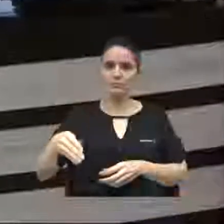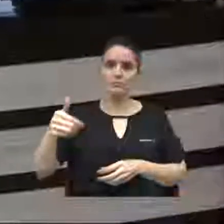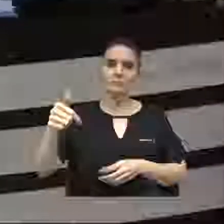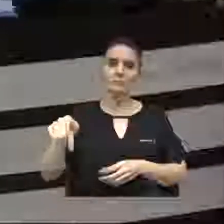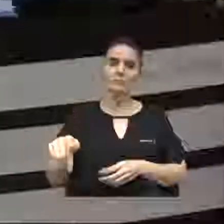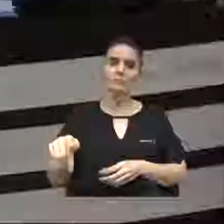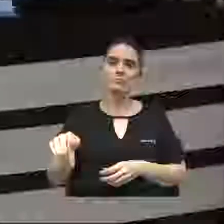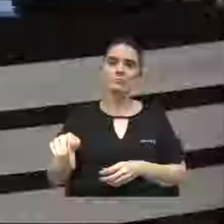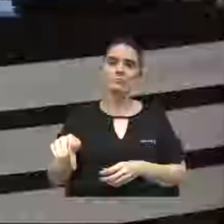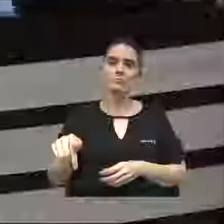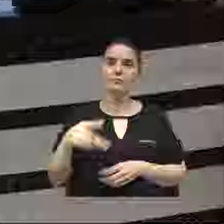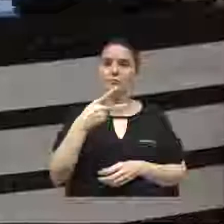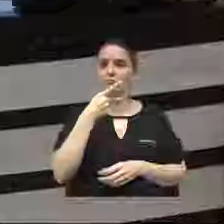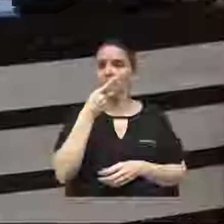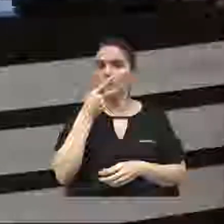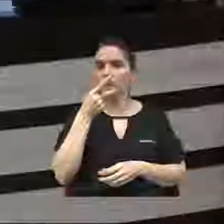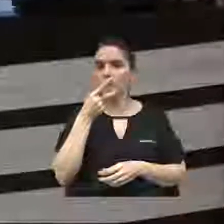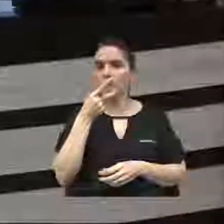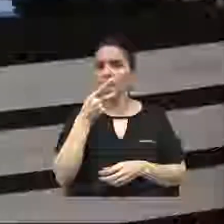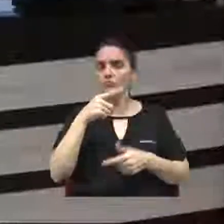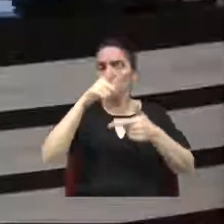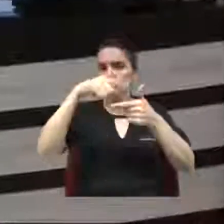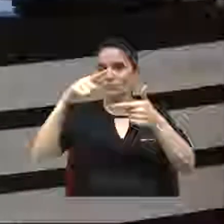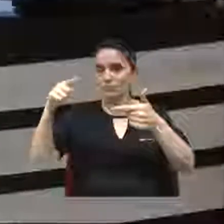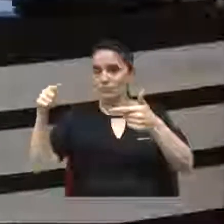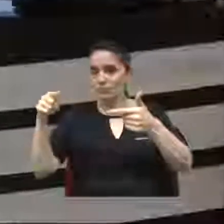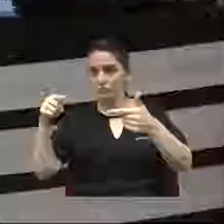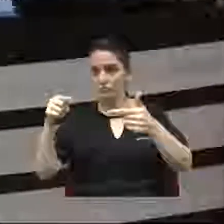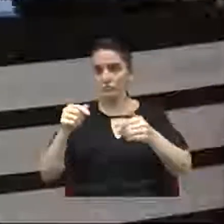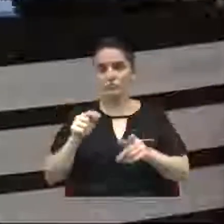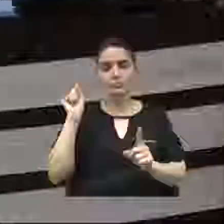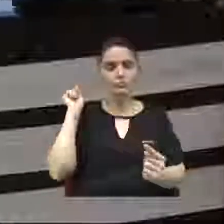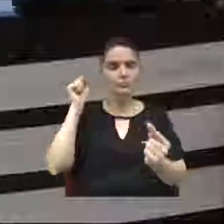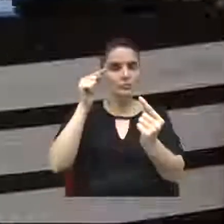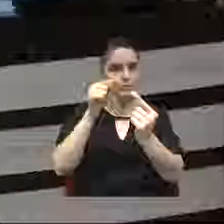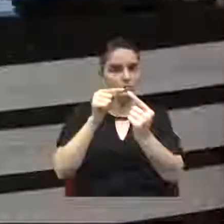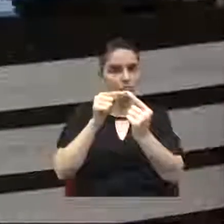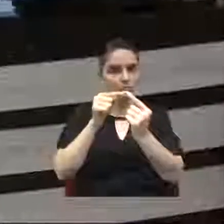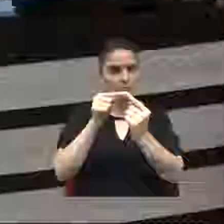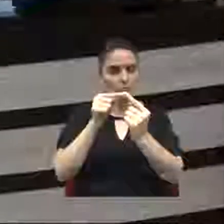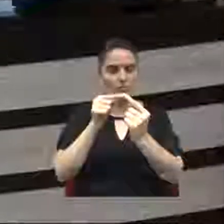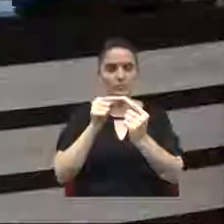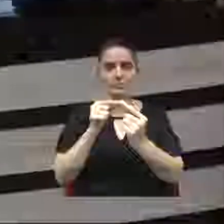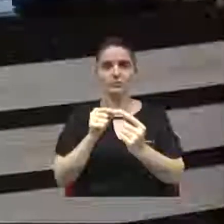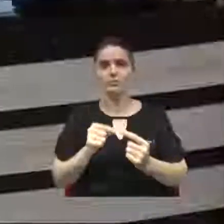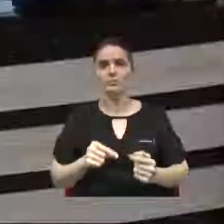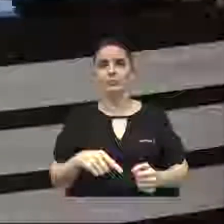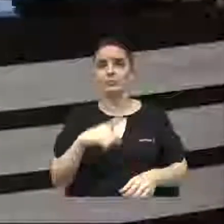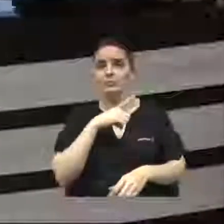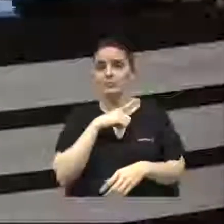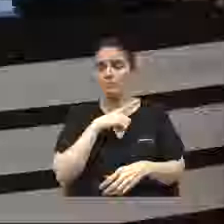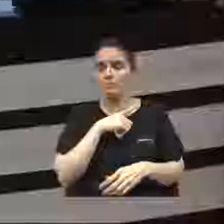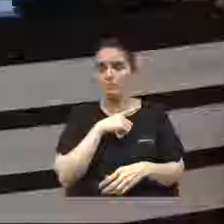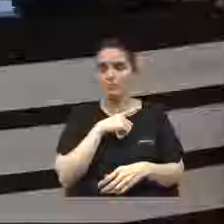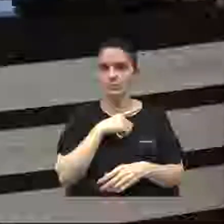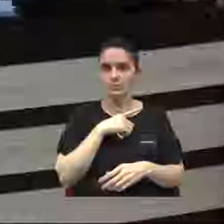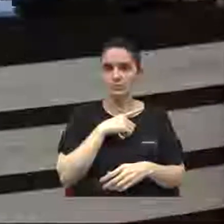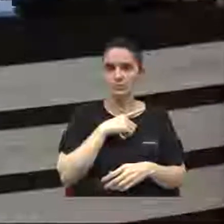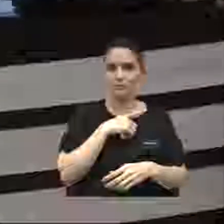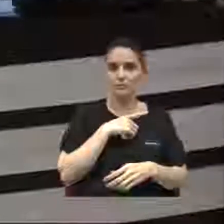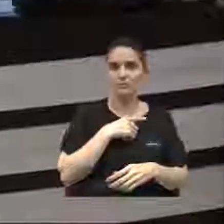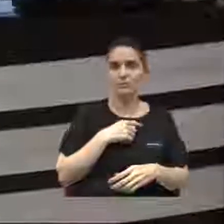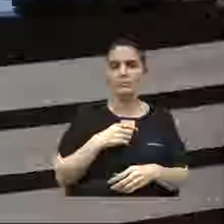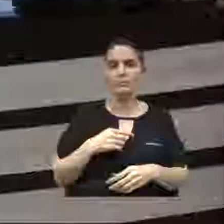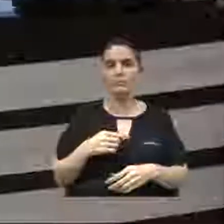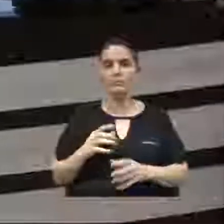5833/2017, que estabelece parâmetros, referências, atribuições, objetivos e metas a serem buscadas quanto da instituição de uma